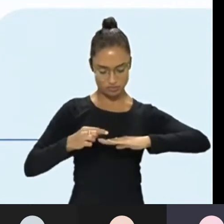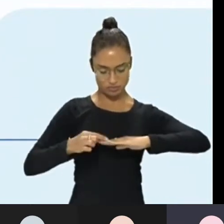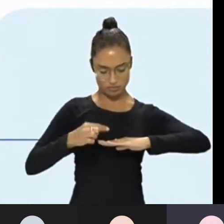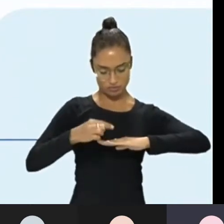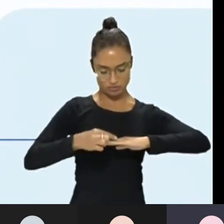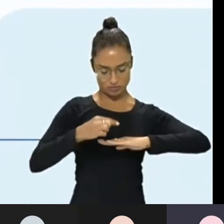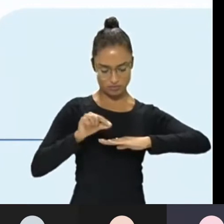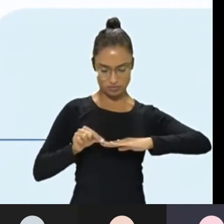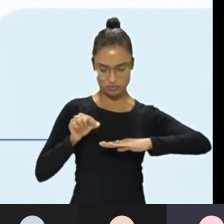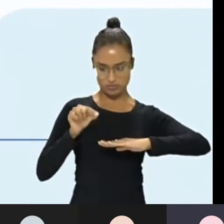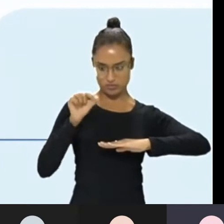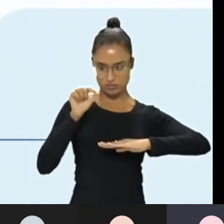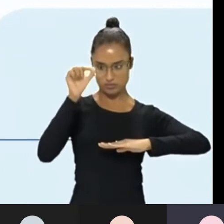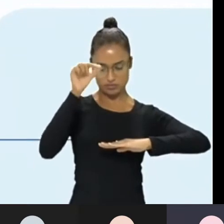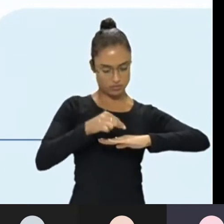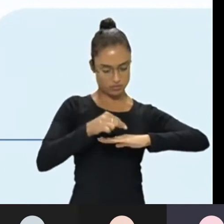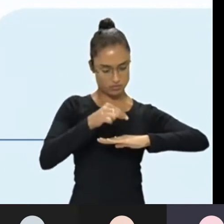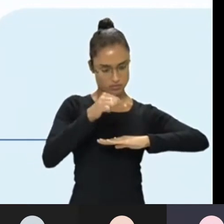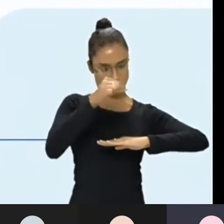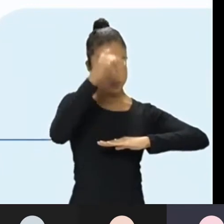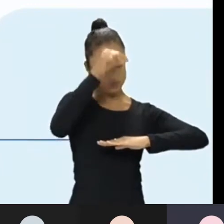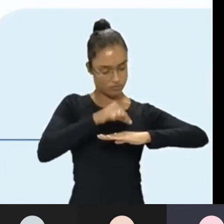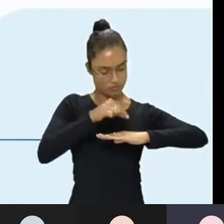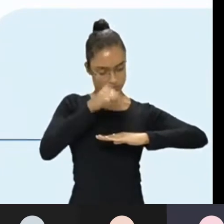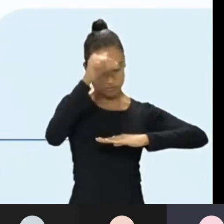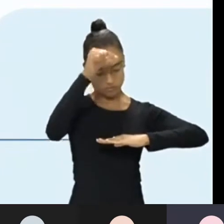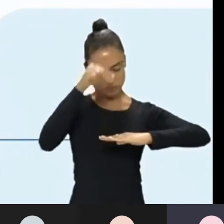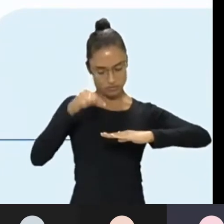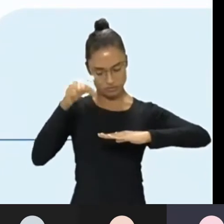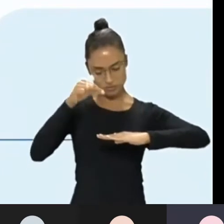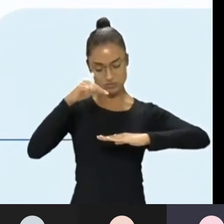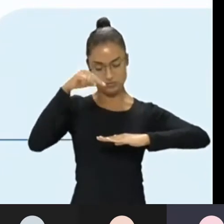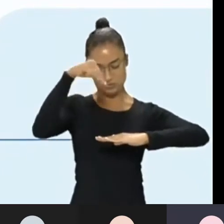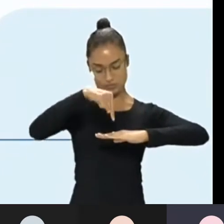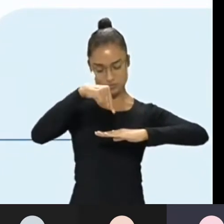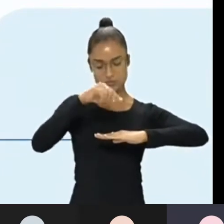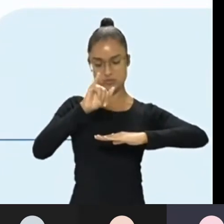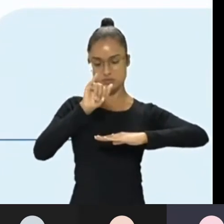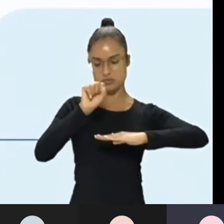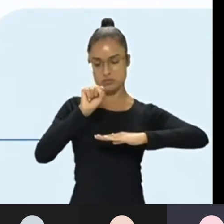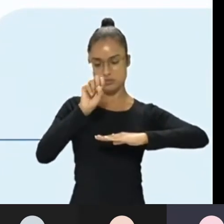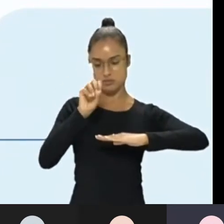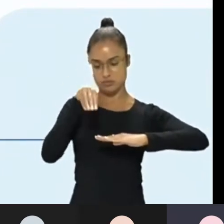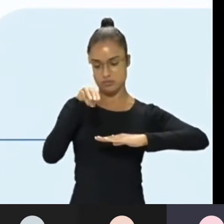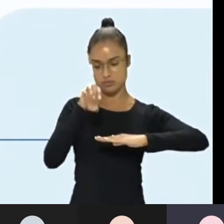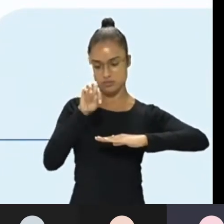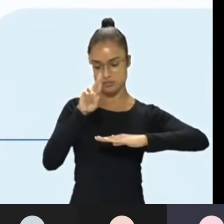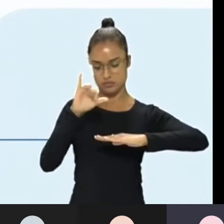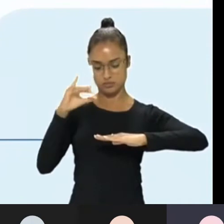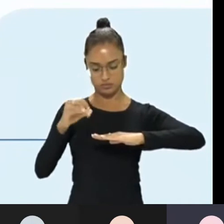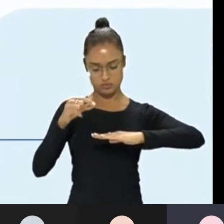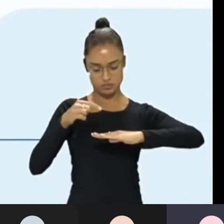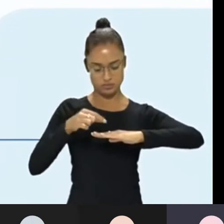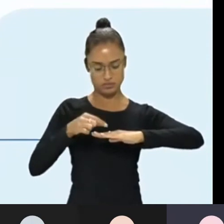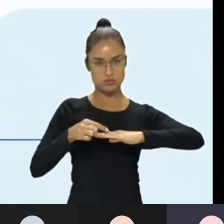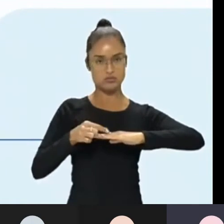estão no eixo isométrico e com isso daí é possível, ó, fazer como se fossem